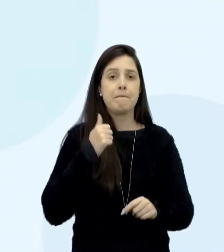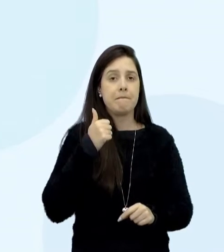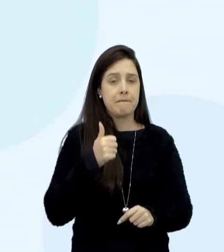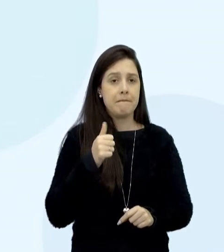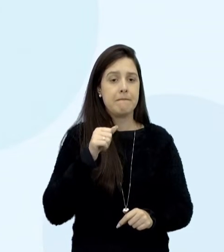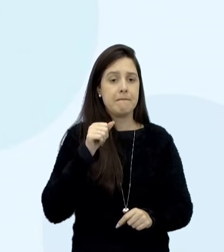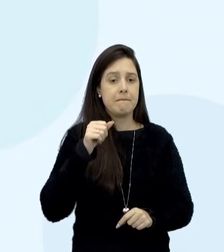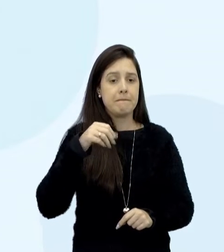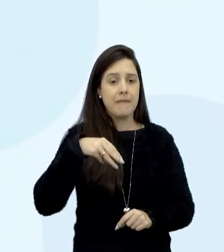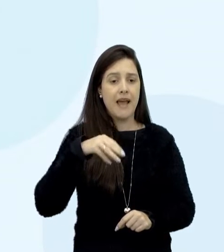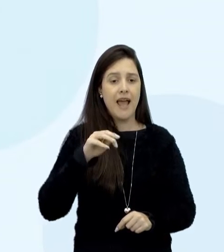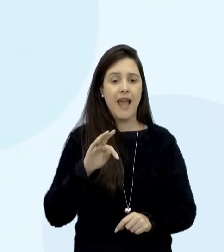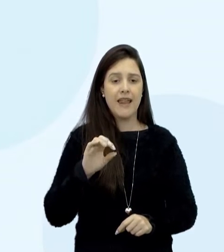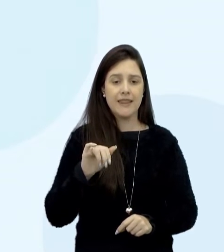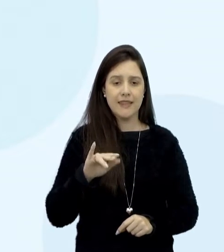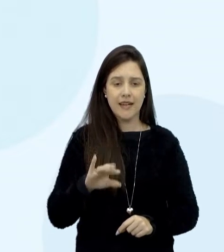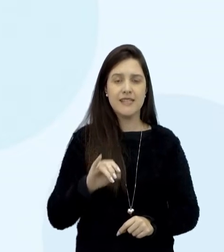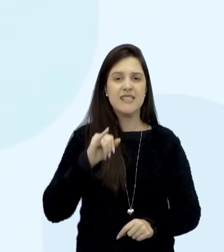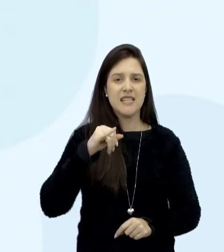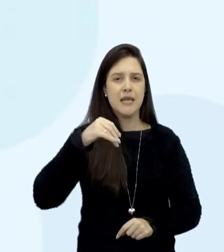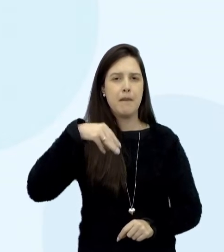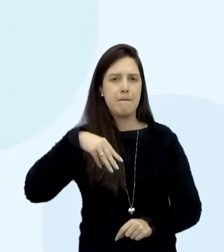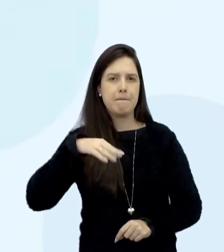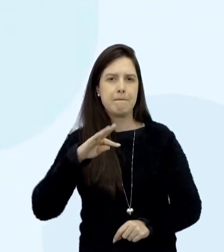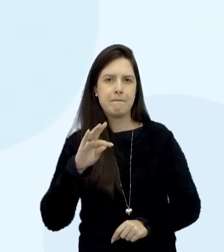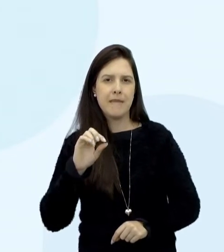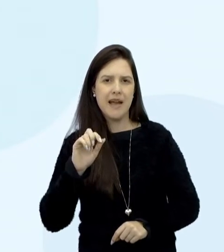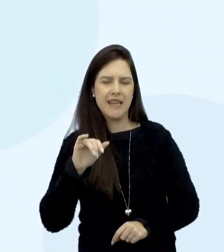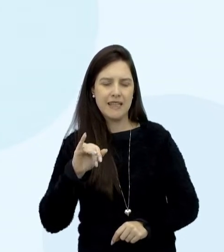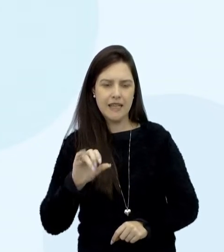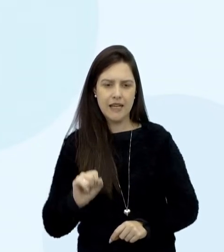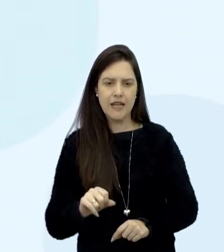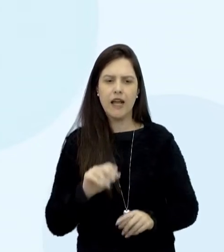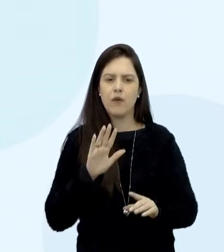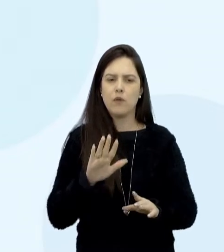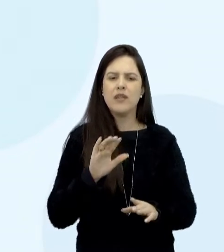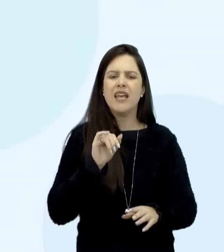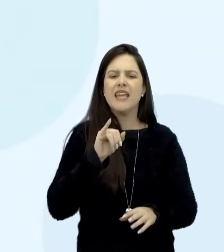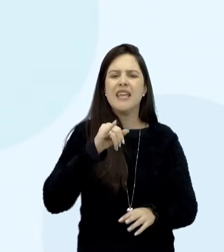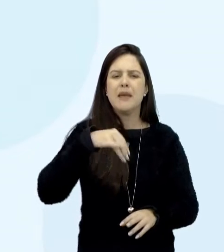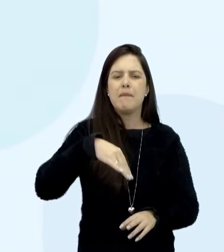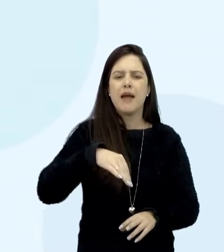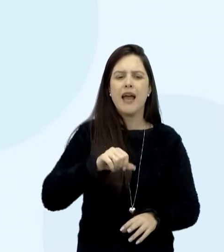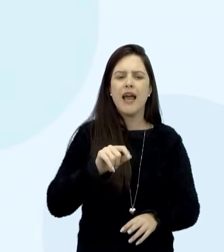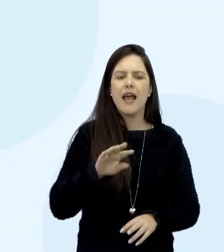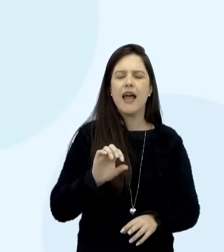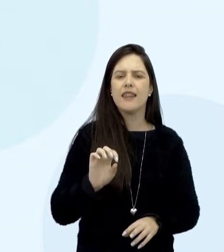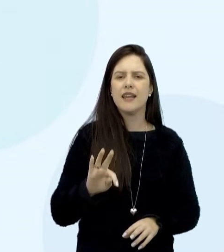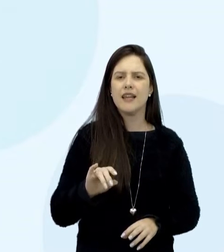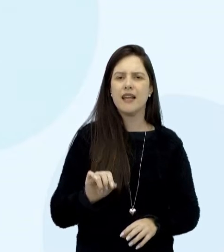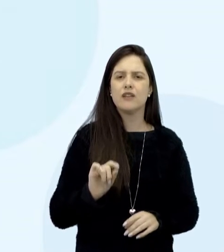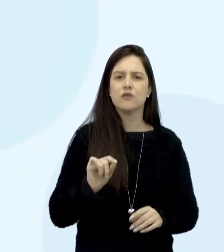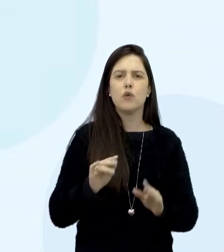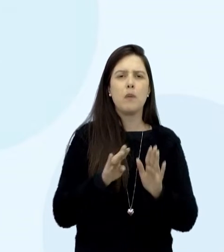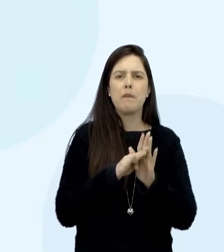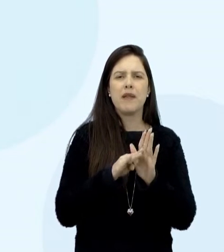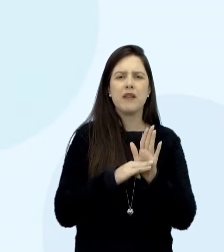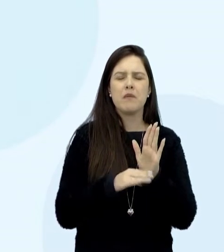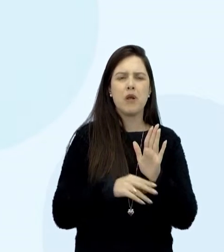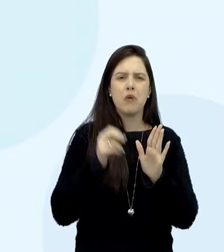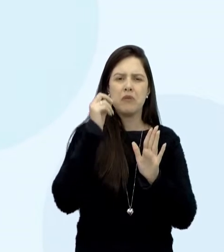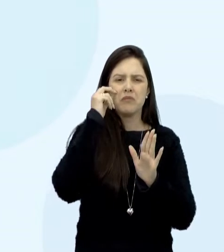já sabem que são os tangíveis e imateriais, né? O que é imaterial? O que é um patrimônio